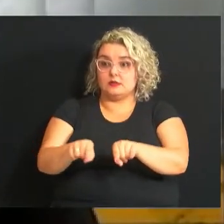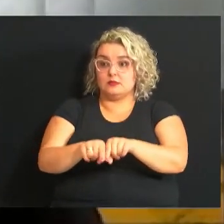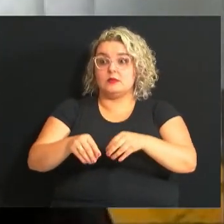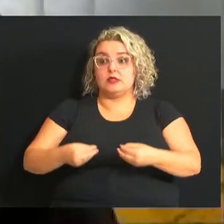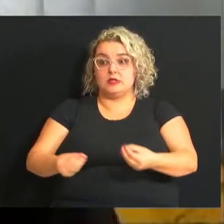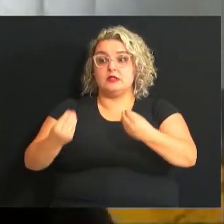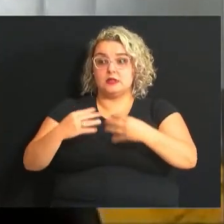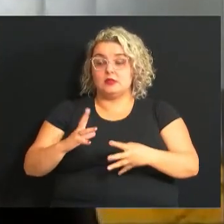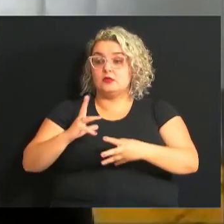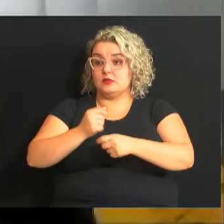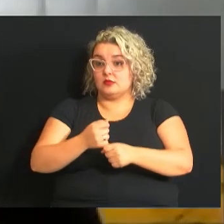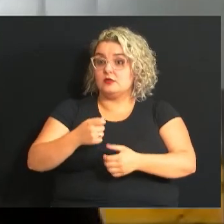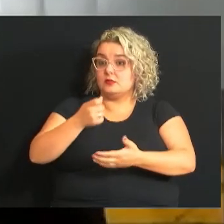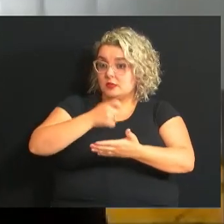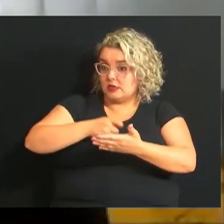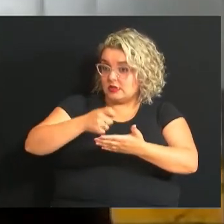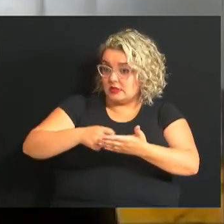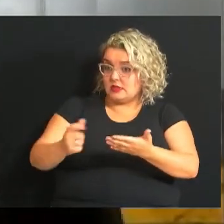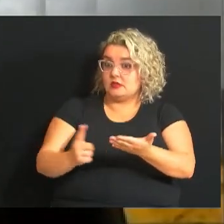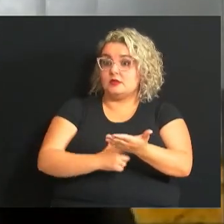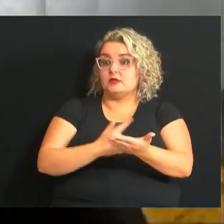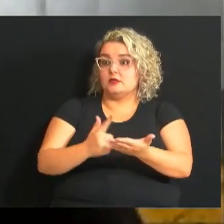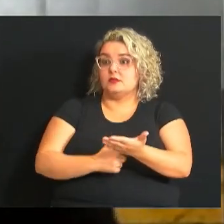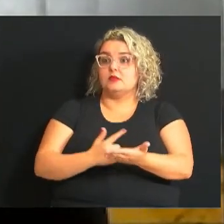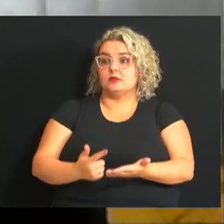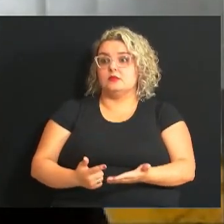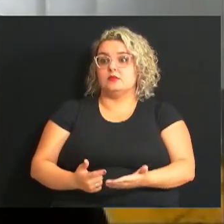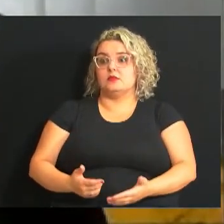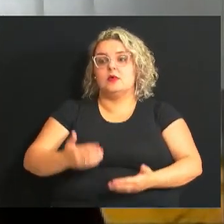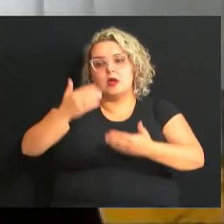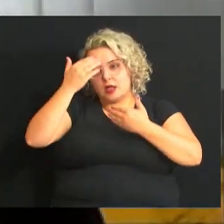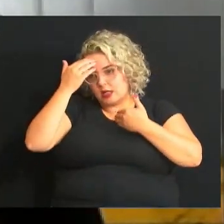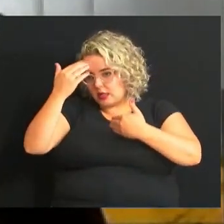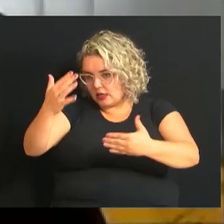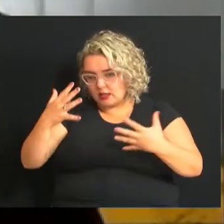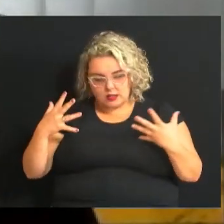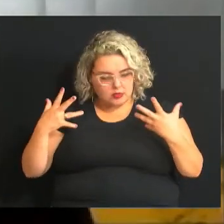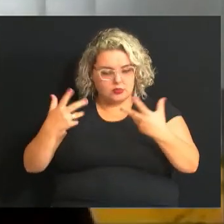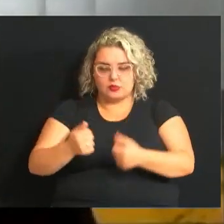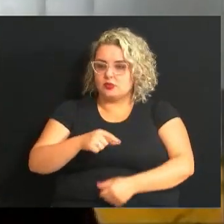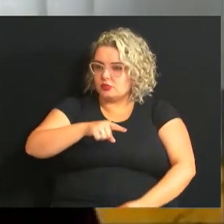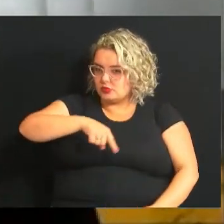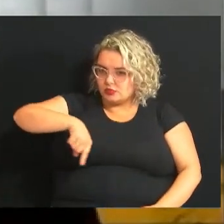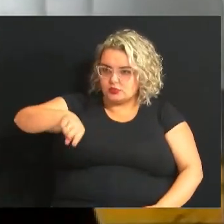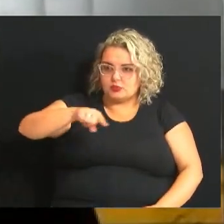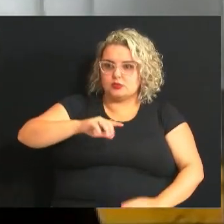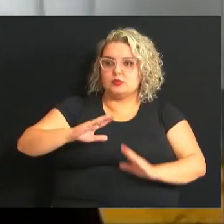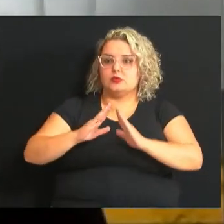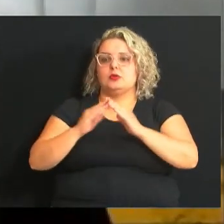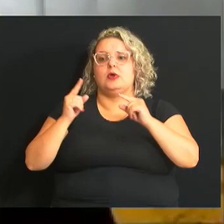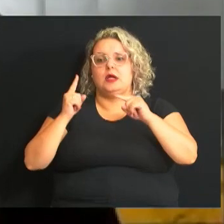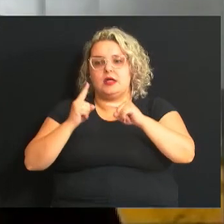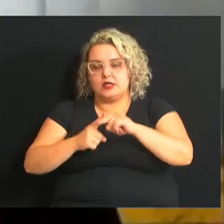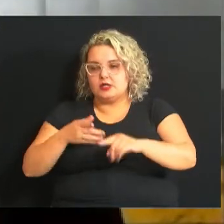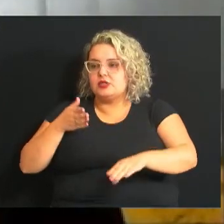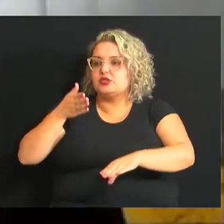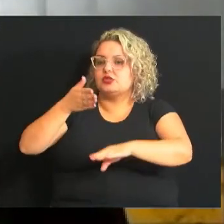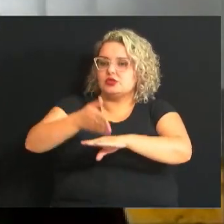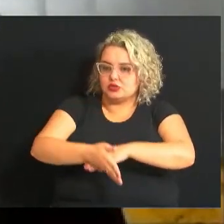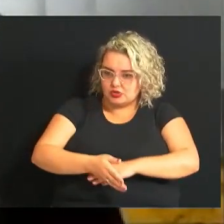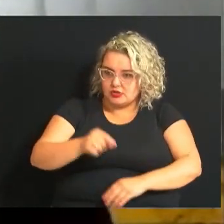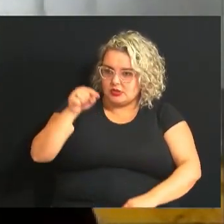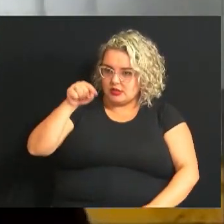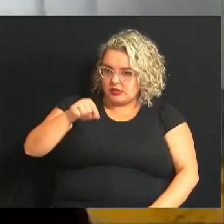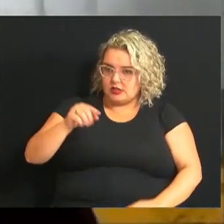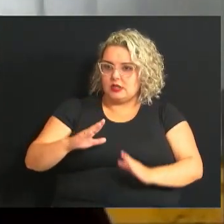esse livro. Sou muito grato a todos vocês, a igreja que eu frequento, que dessa igreja eu